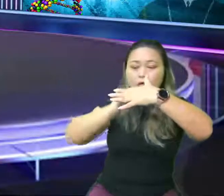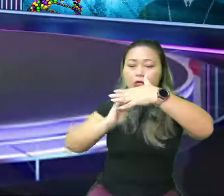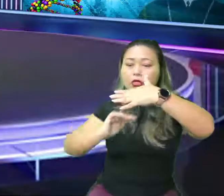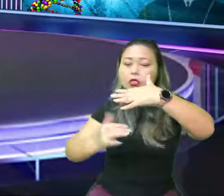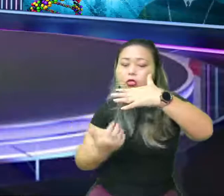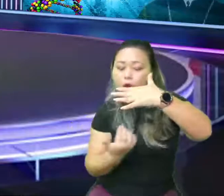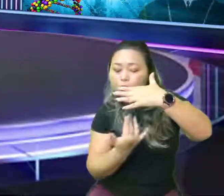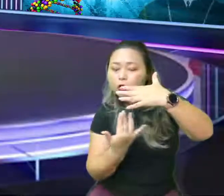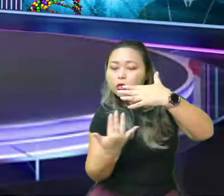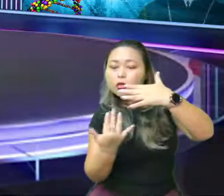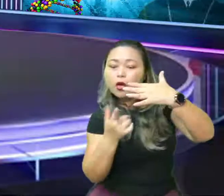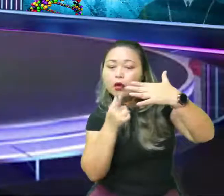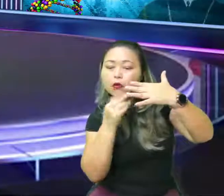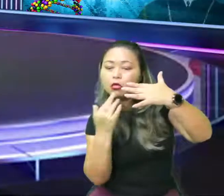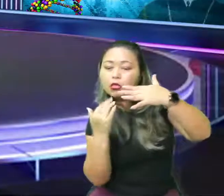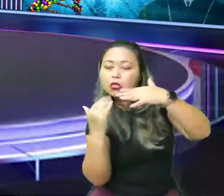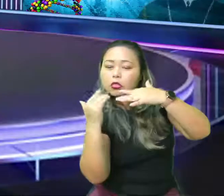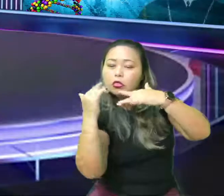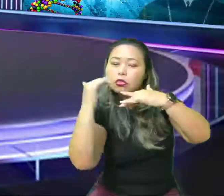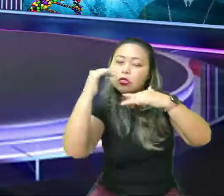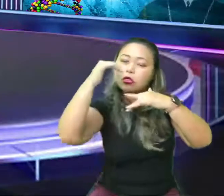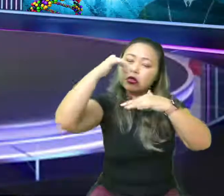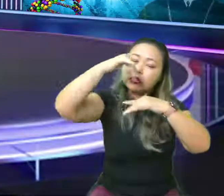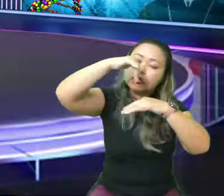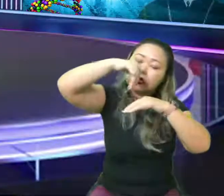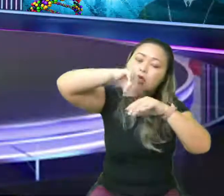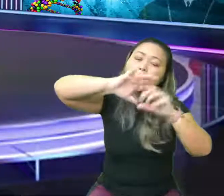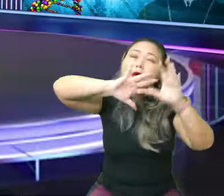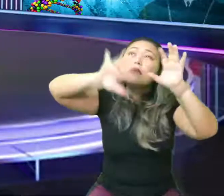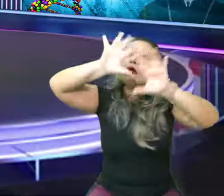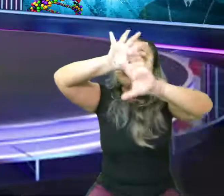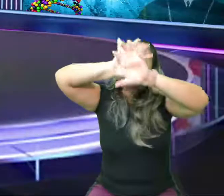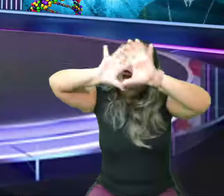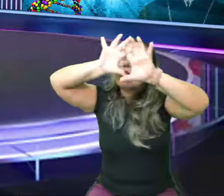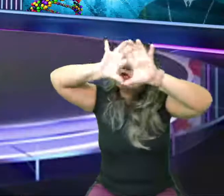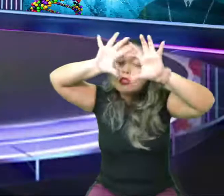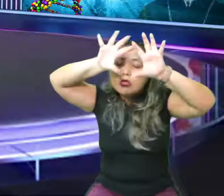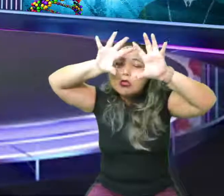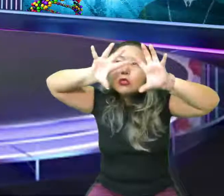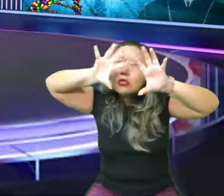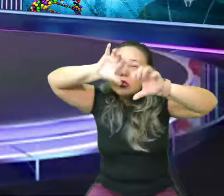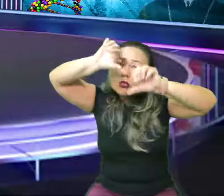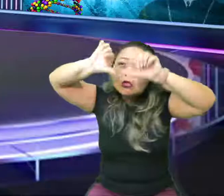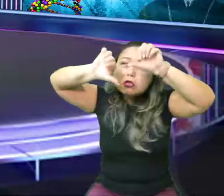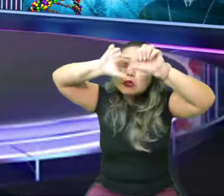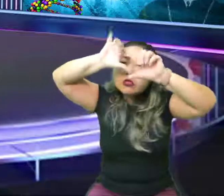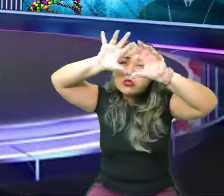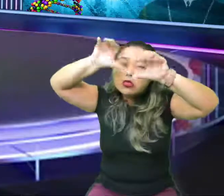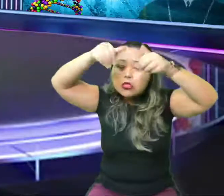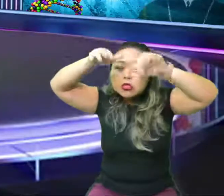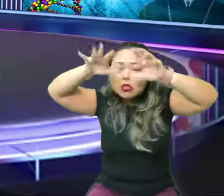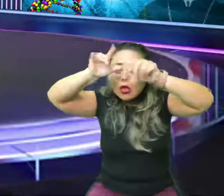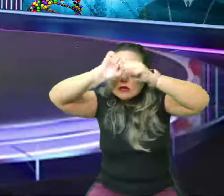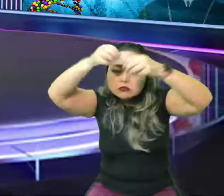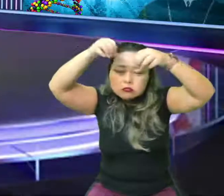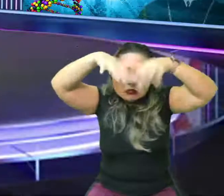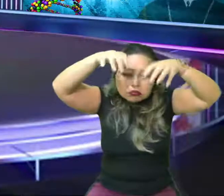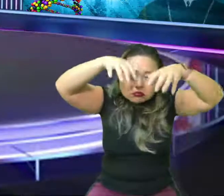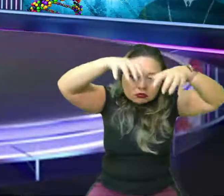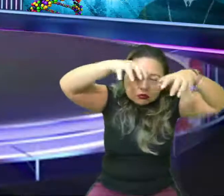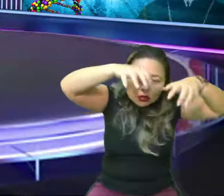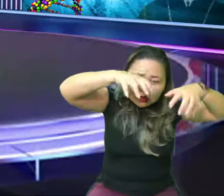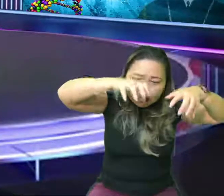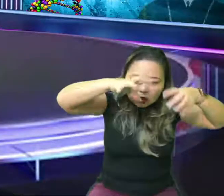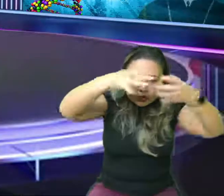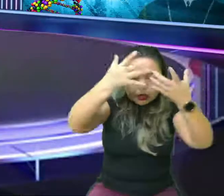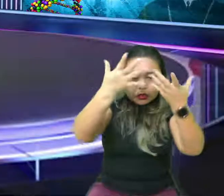esses vapores de água subir para a atmosfera, formando as primeiras nuvens. Consequentemente, houve o processo de precipitação, as primeiras chuvas, houve um processo